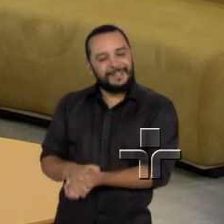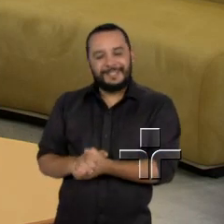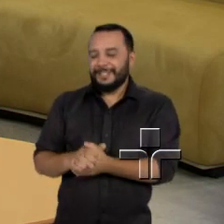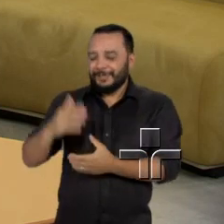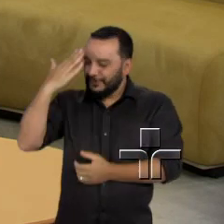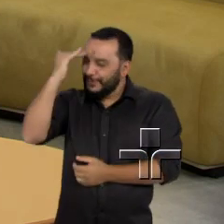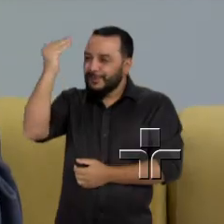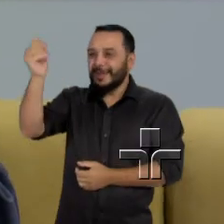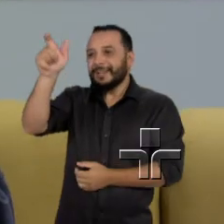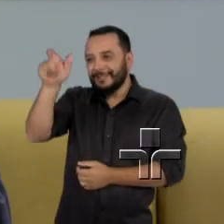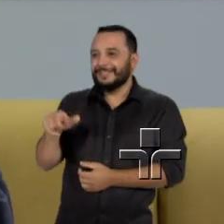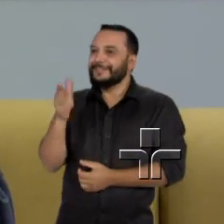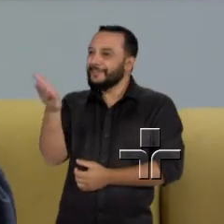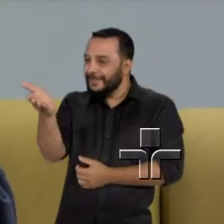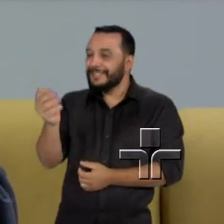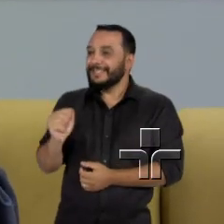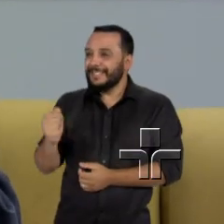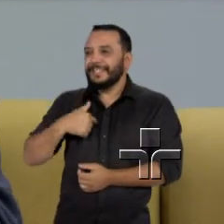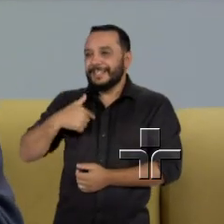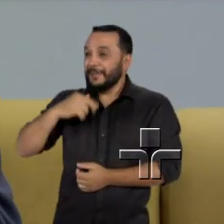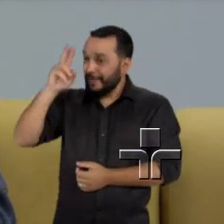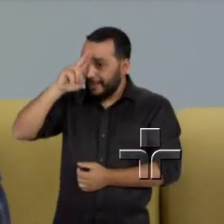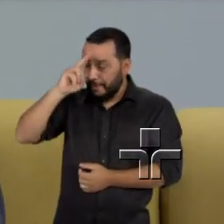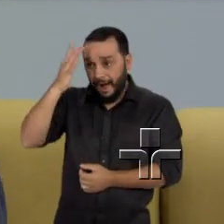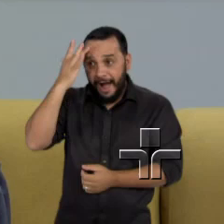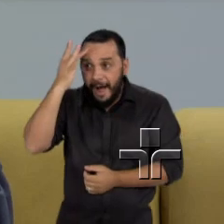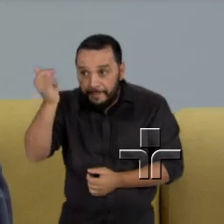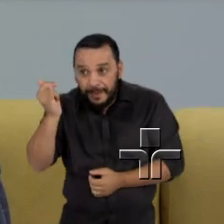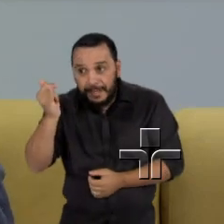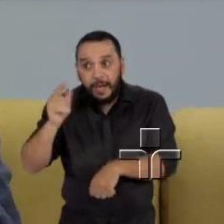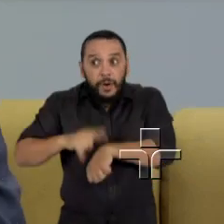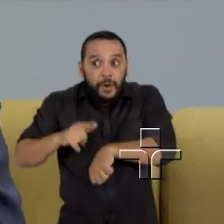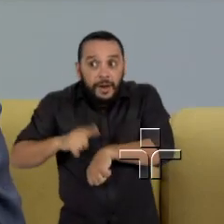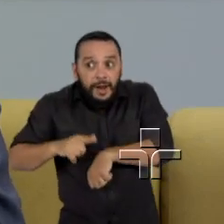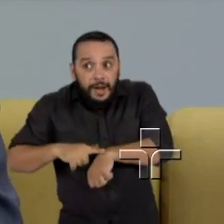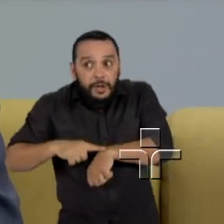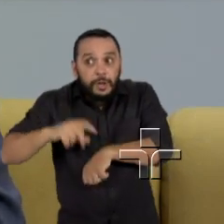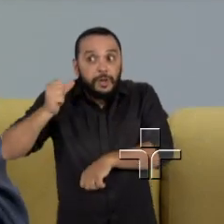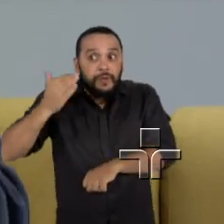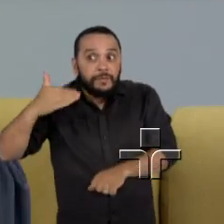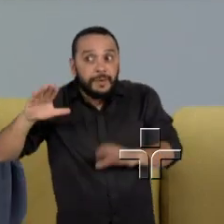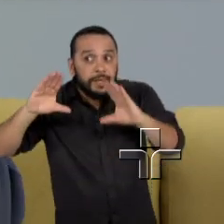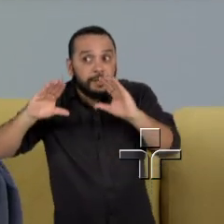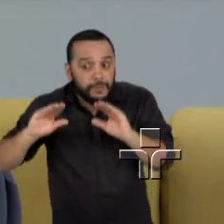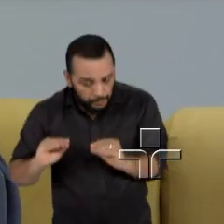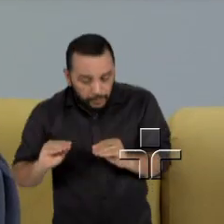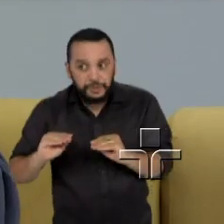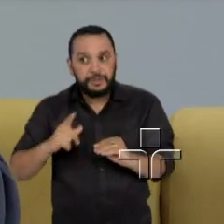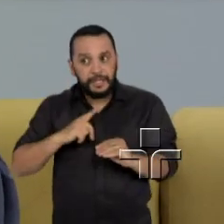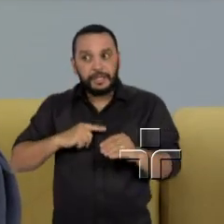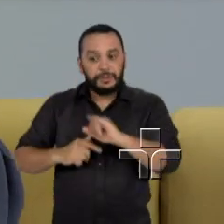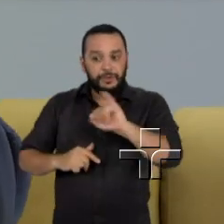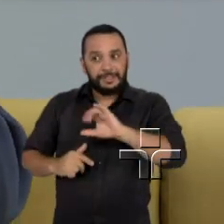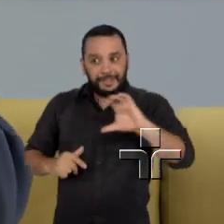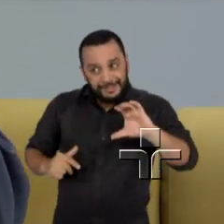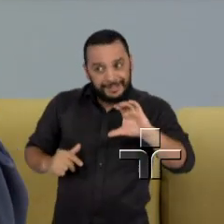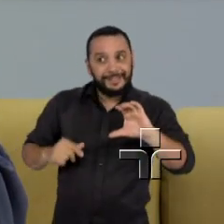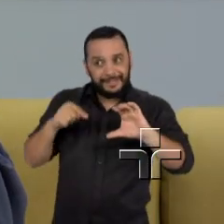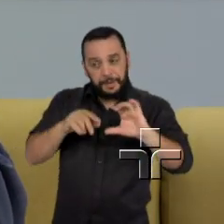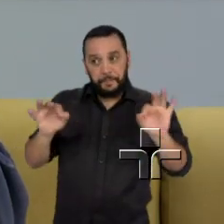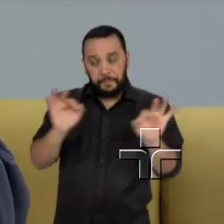obrigada. A gente lembra aí você aqui, olha só, a transmissão amanhã, então, começa às 9h30 da noite, logo depois do Jornal da Cultura,